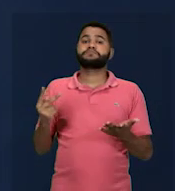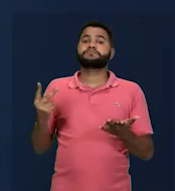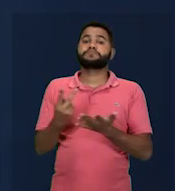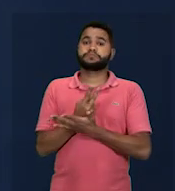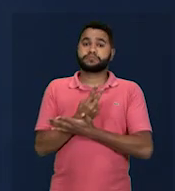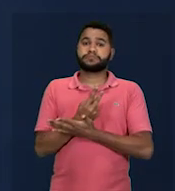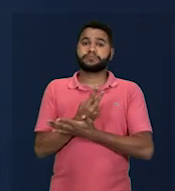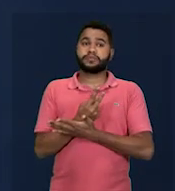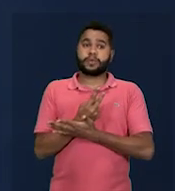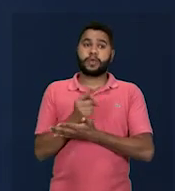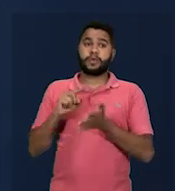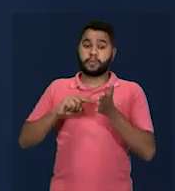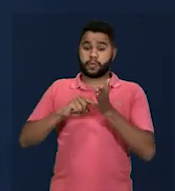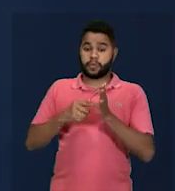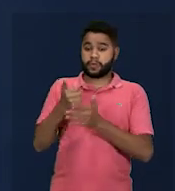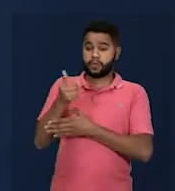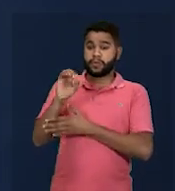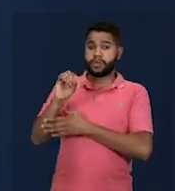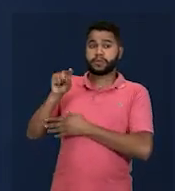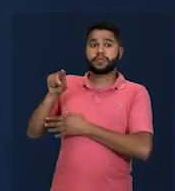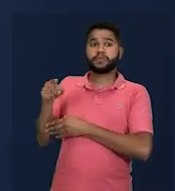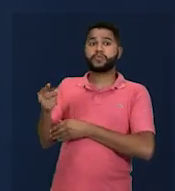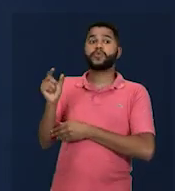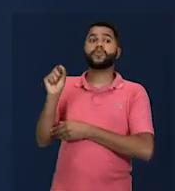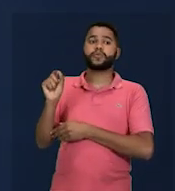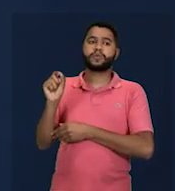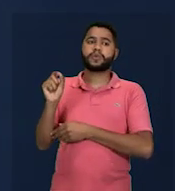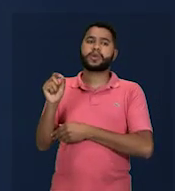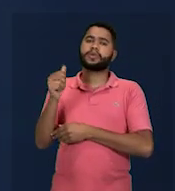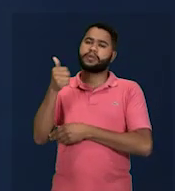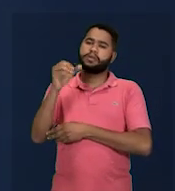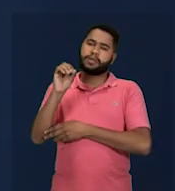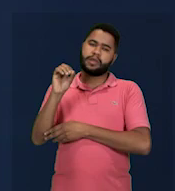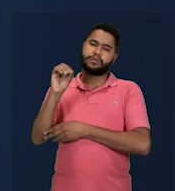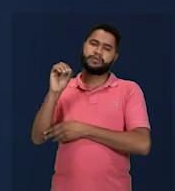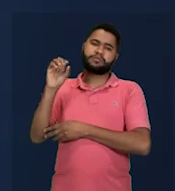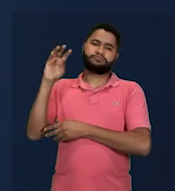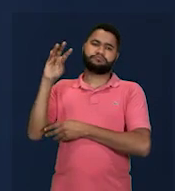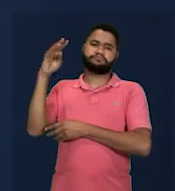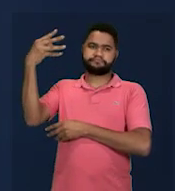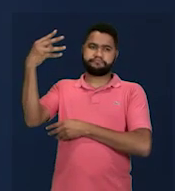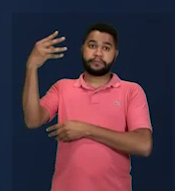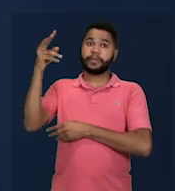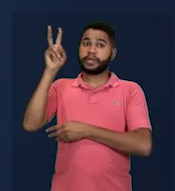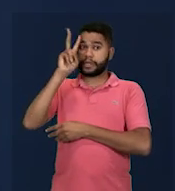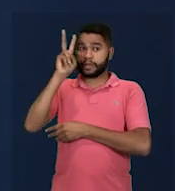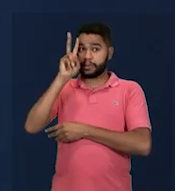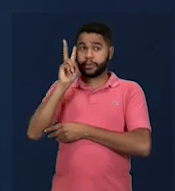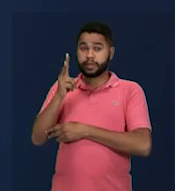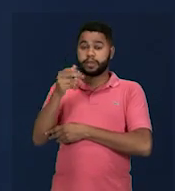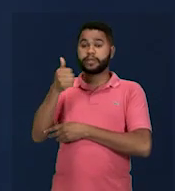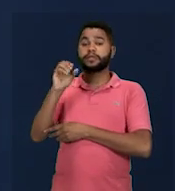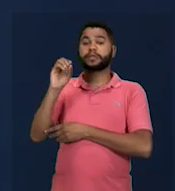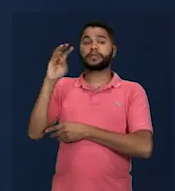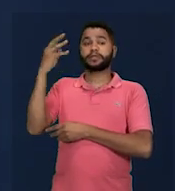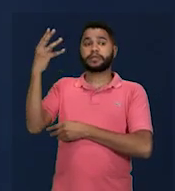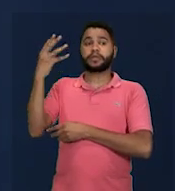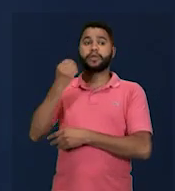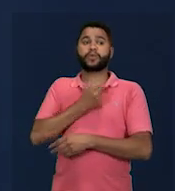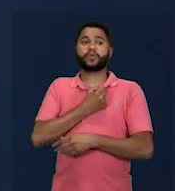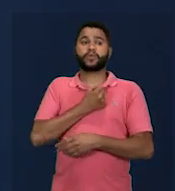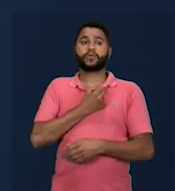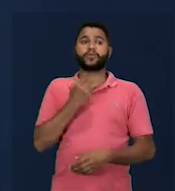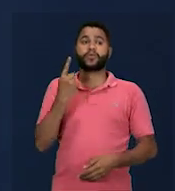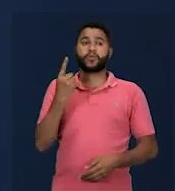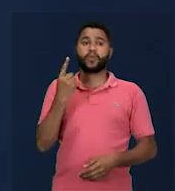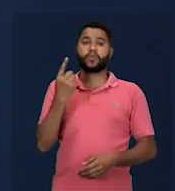acontece? Né? Multiplicando por 10.000, 10.000 é o quê? 10 elevado a 4. Sempre lembrando, né? 10 elevado a 4, o número 1,